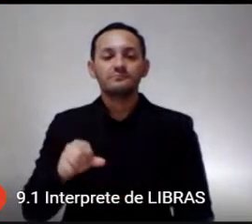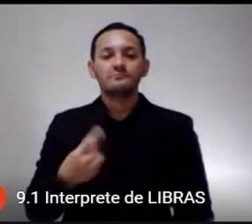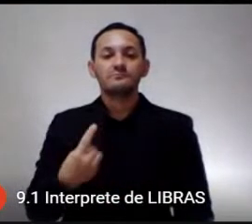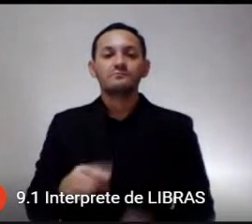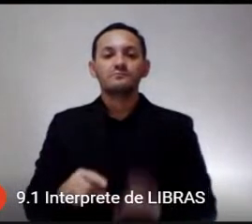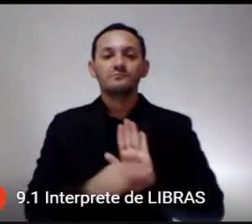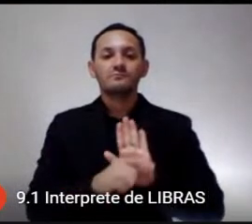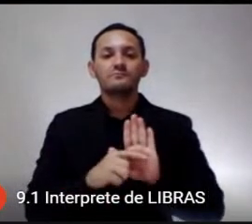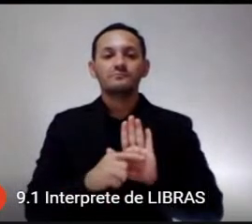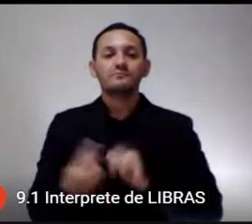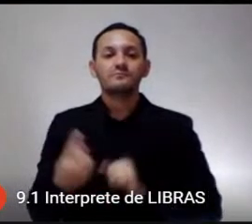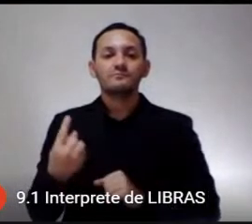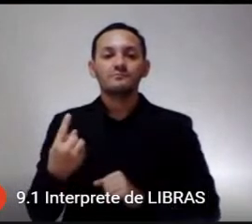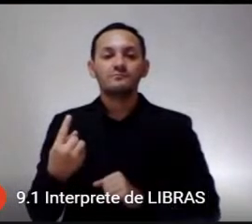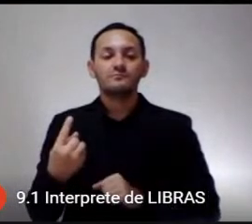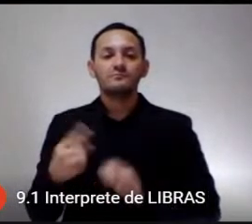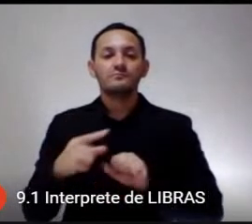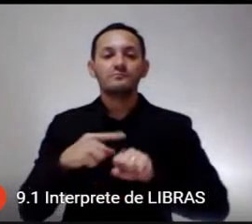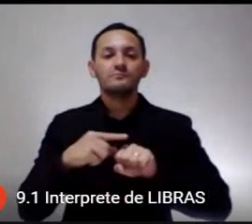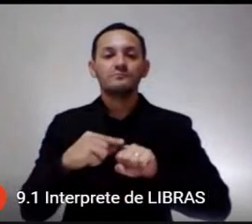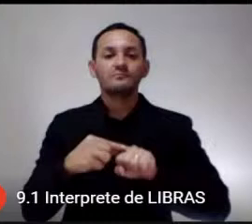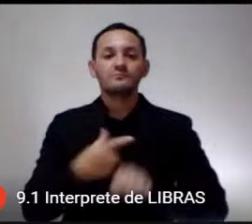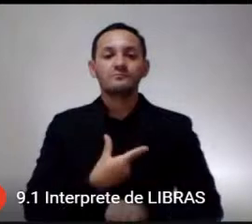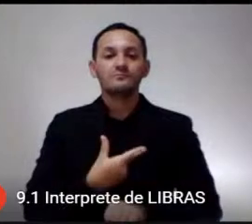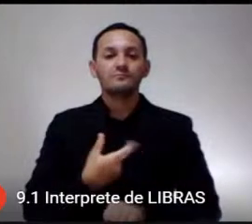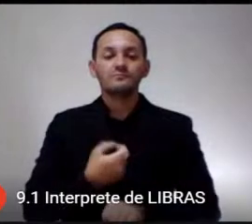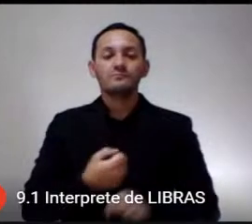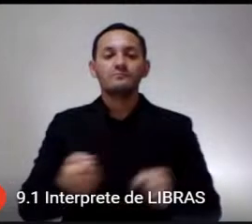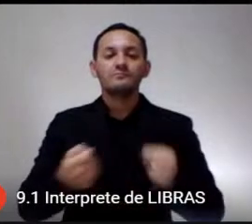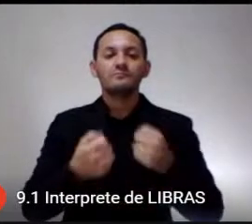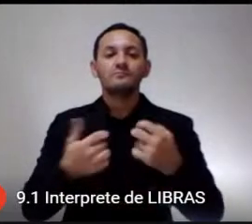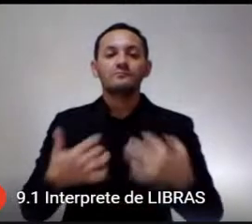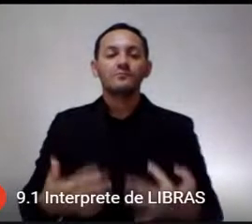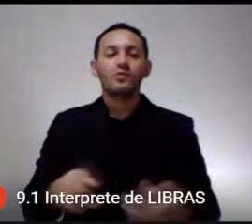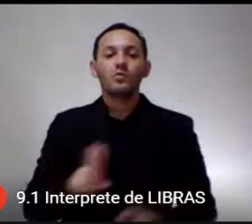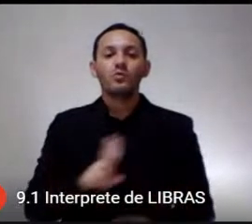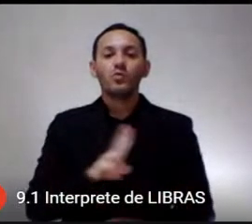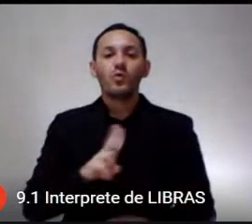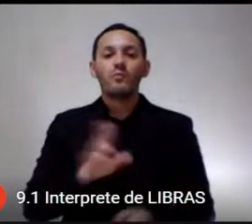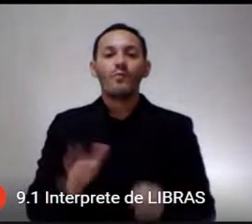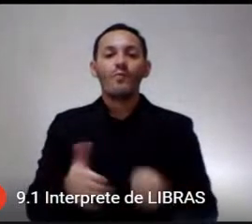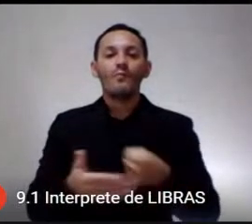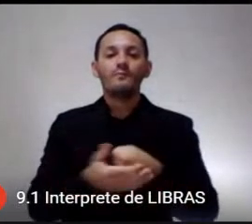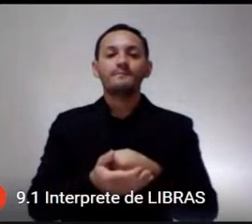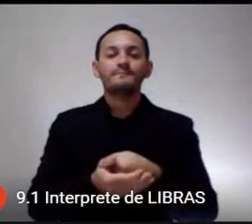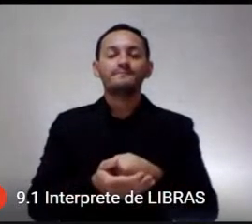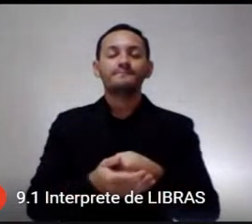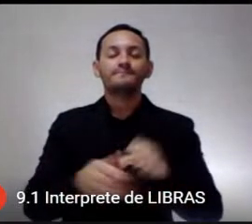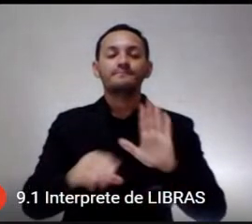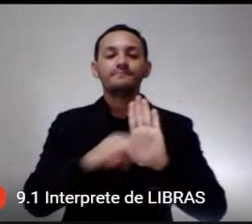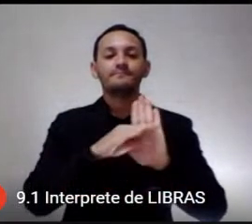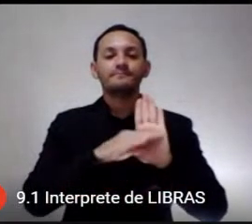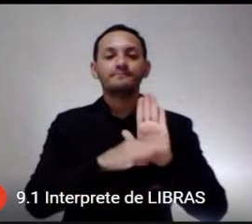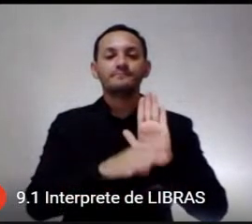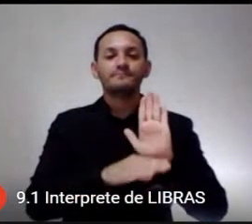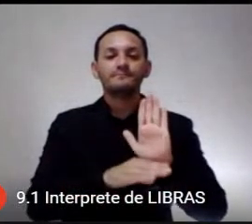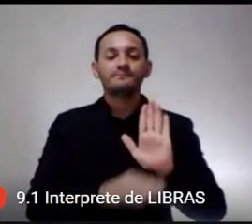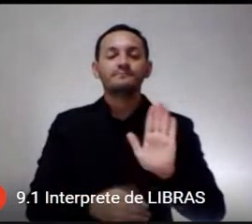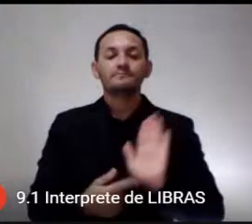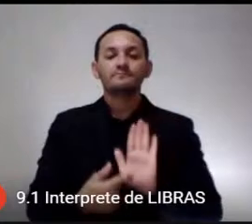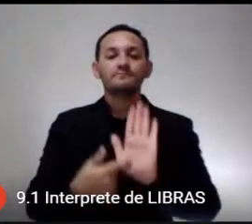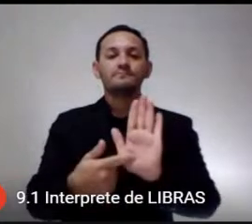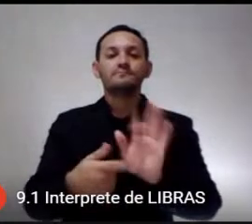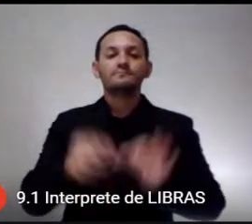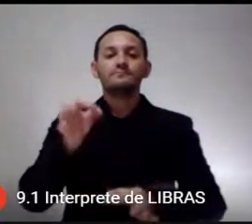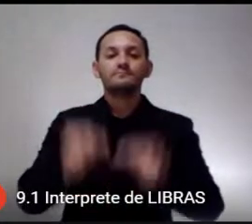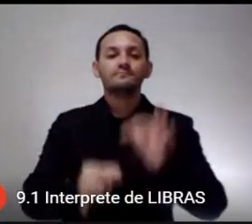artigo 20, que assim diz: a omissão do nome do filiado na última relação entregue à Justiça Eleitoral